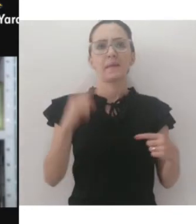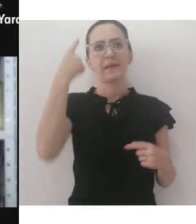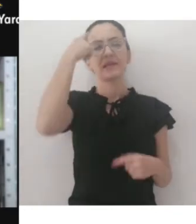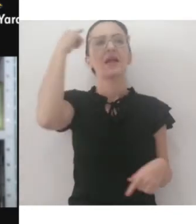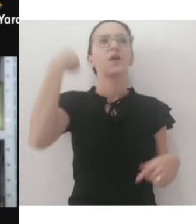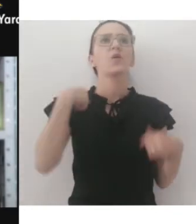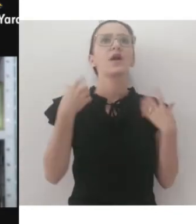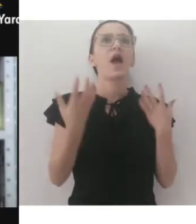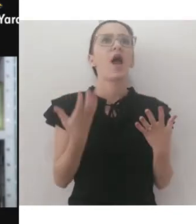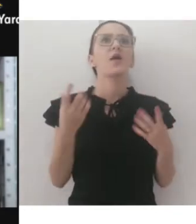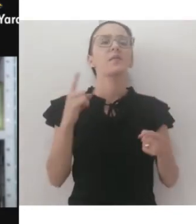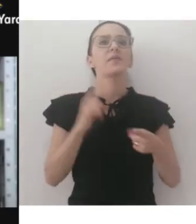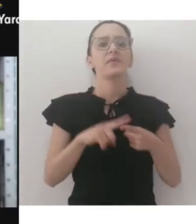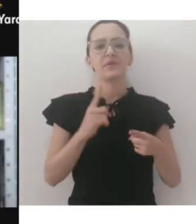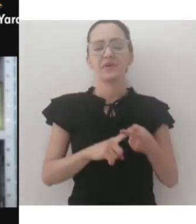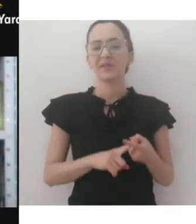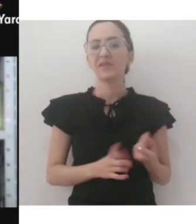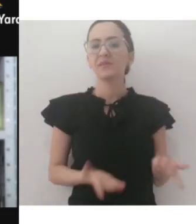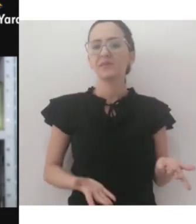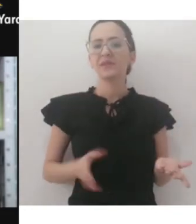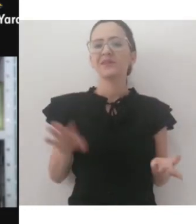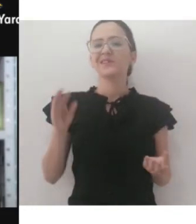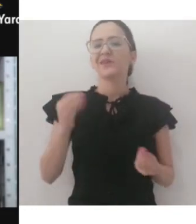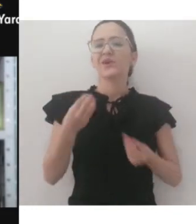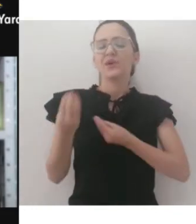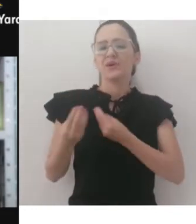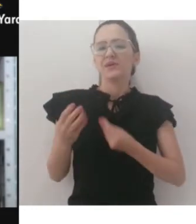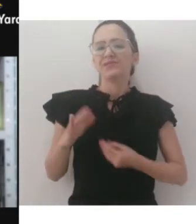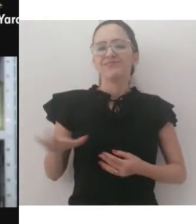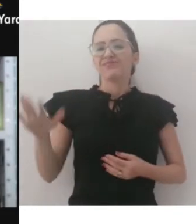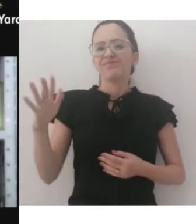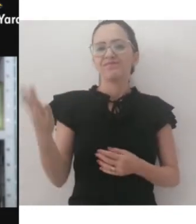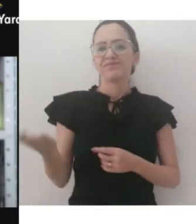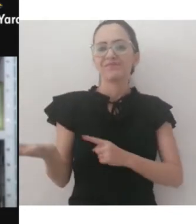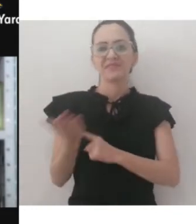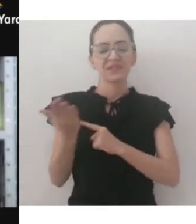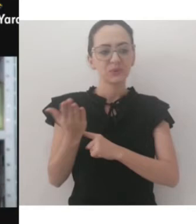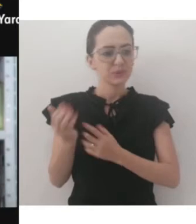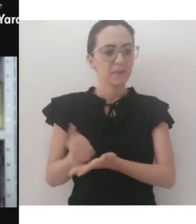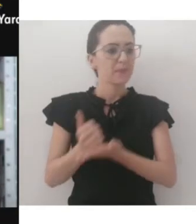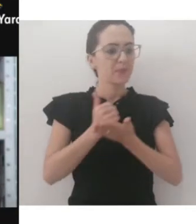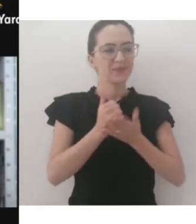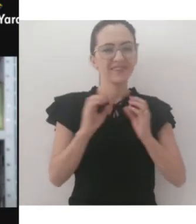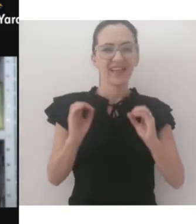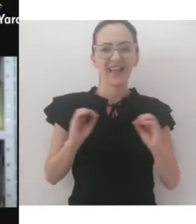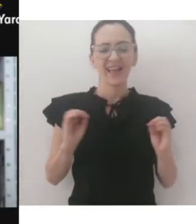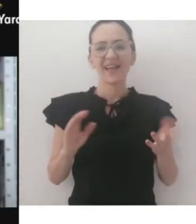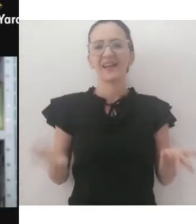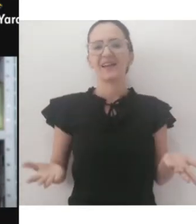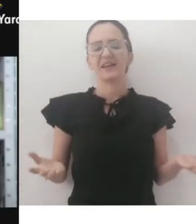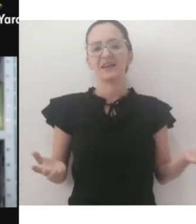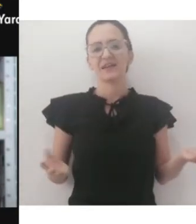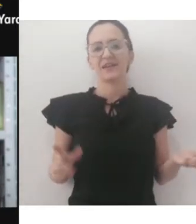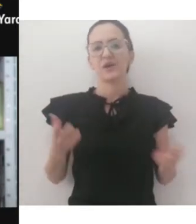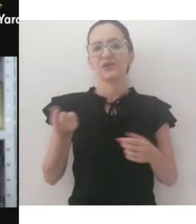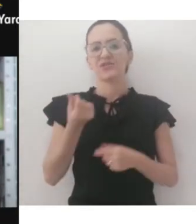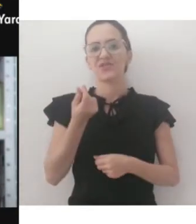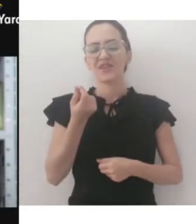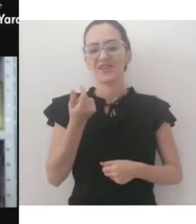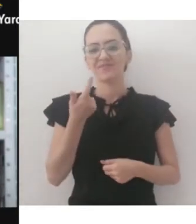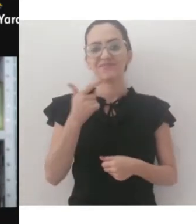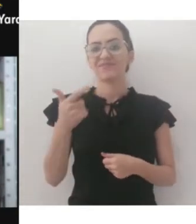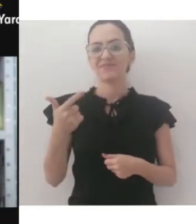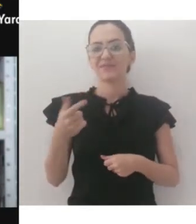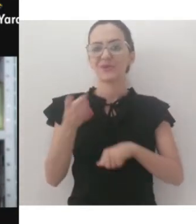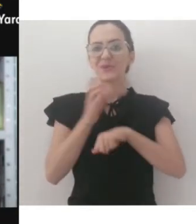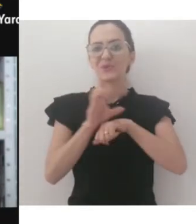como fazer isso num contexto diferenciado, onde muitas vezes a gente não tem apoio, às vezes a gente não tem até condições